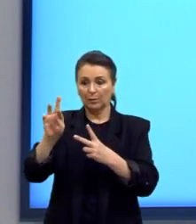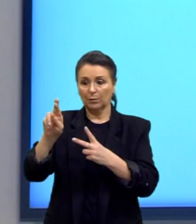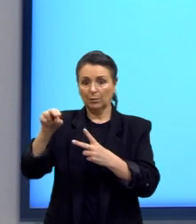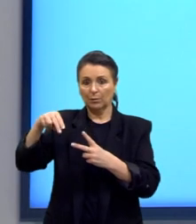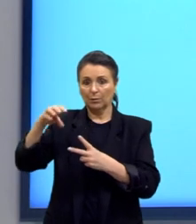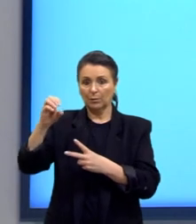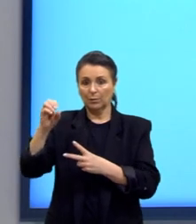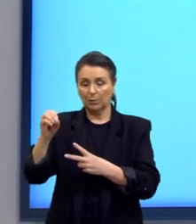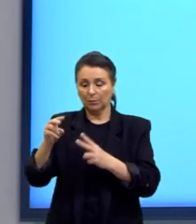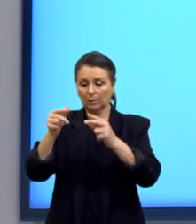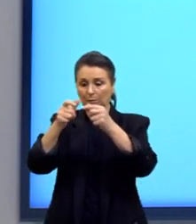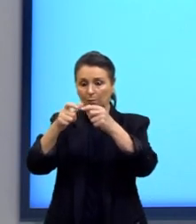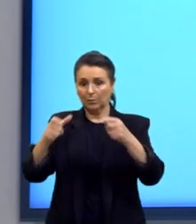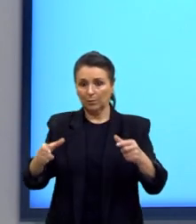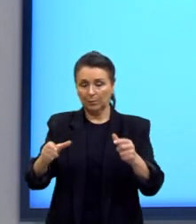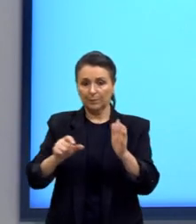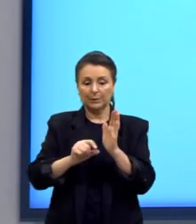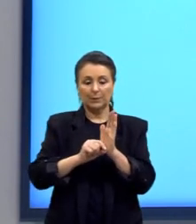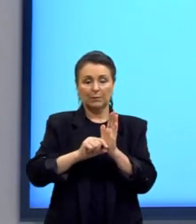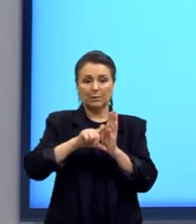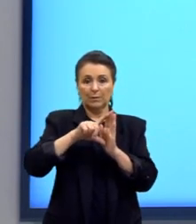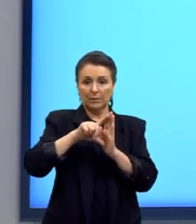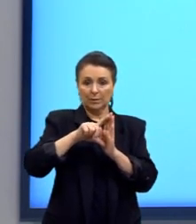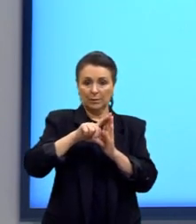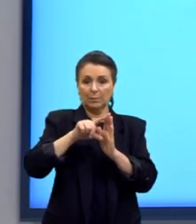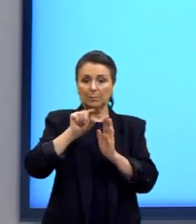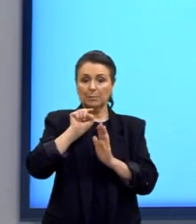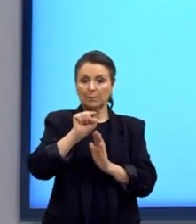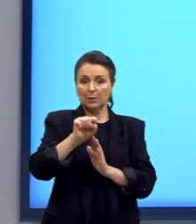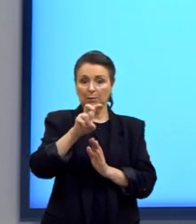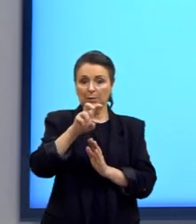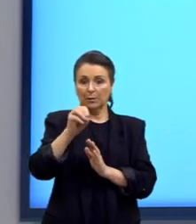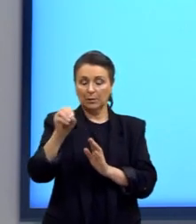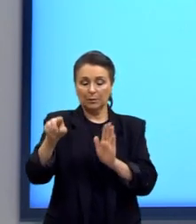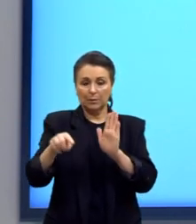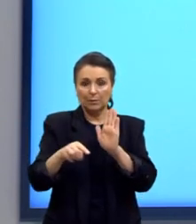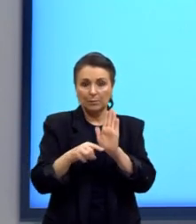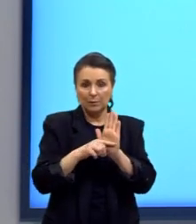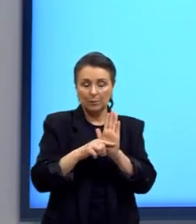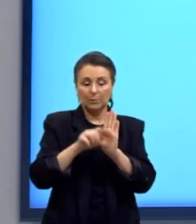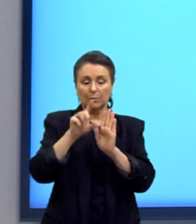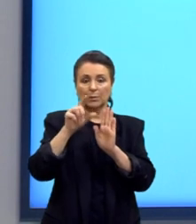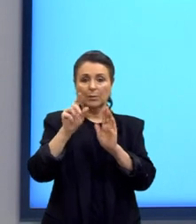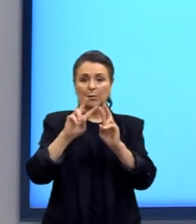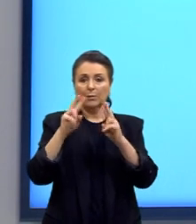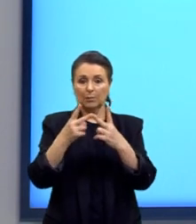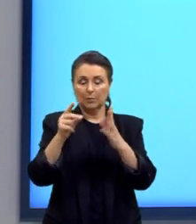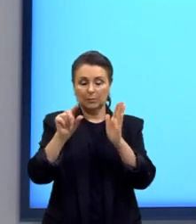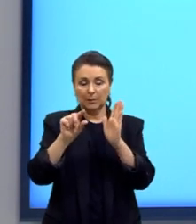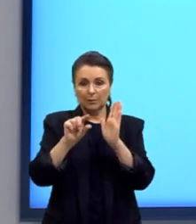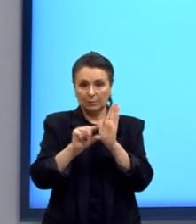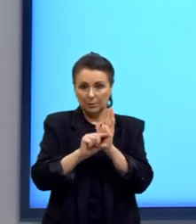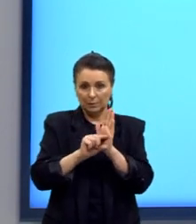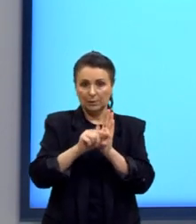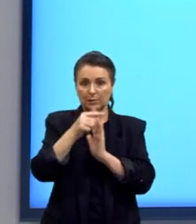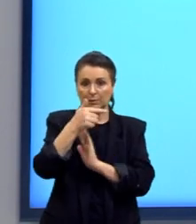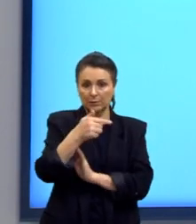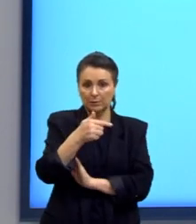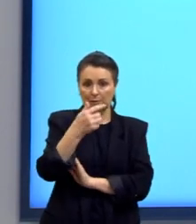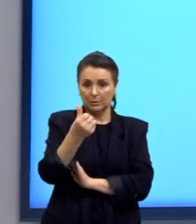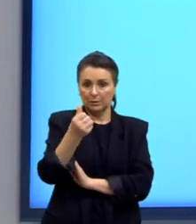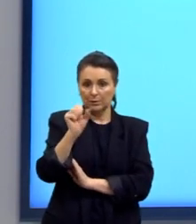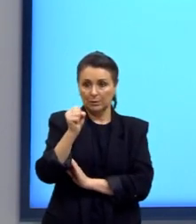cone seria volume maior 1500 - o volume menor 768